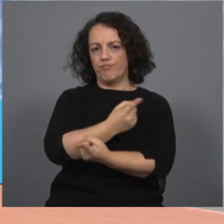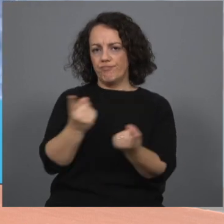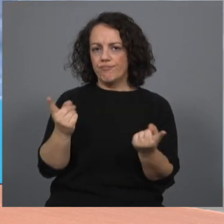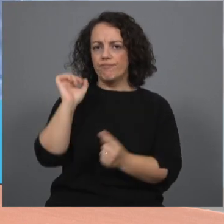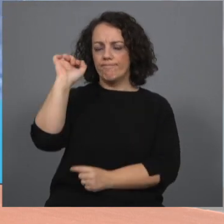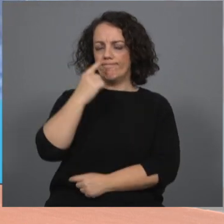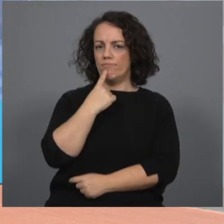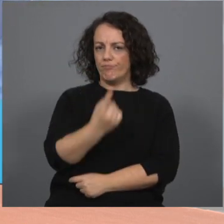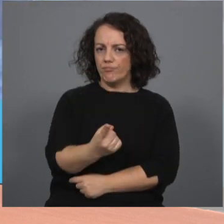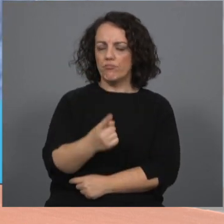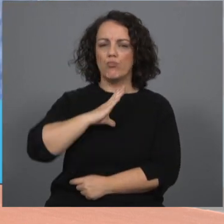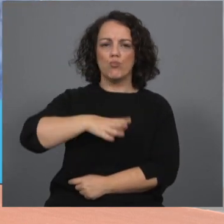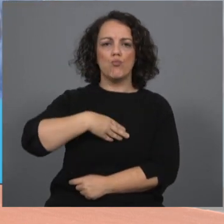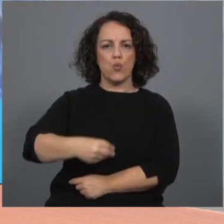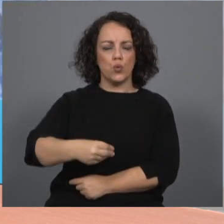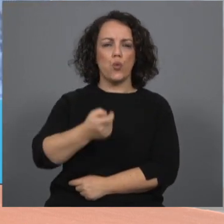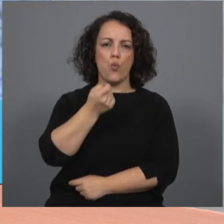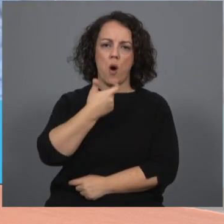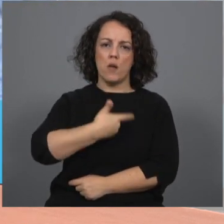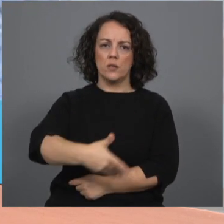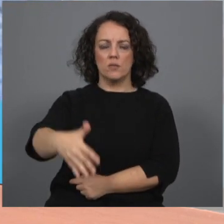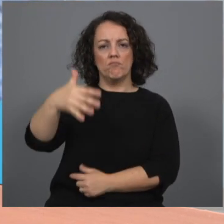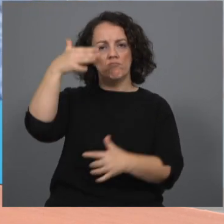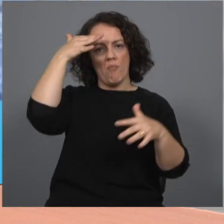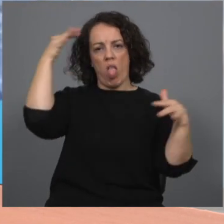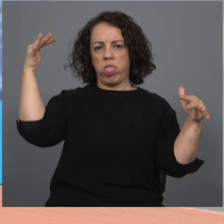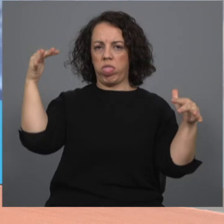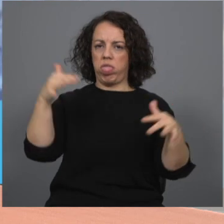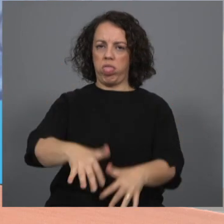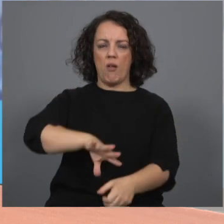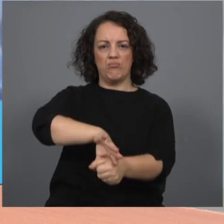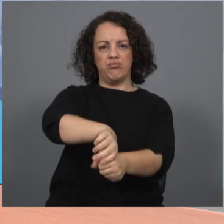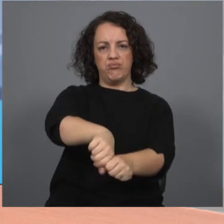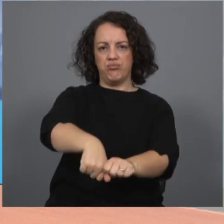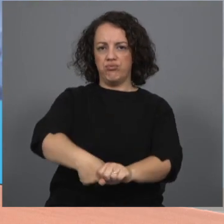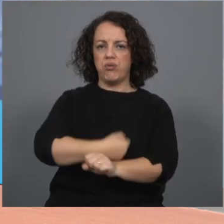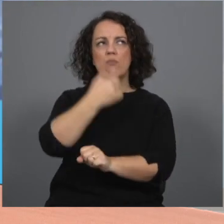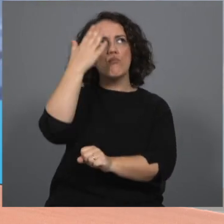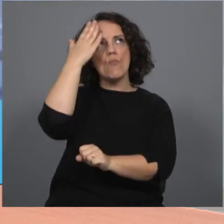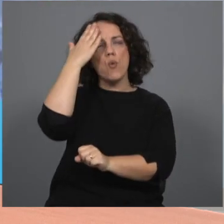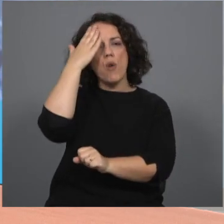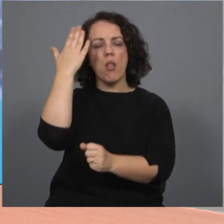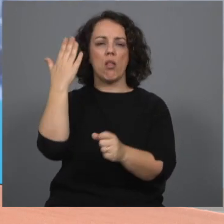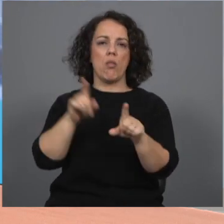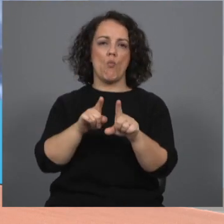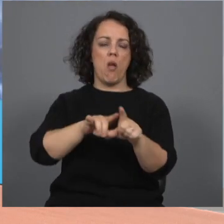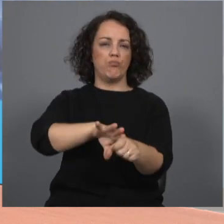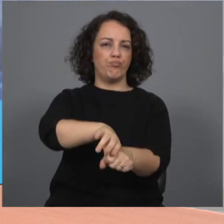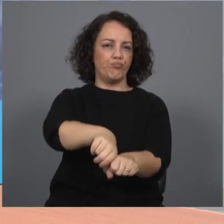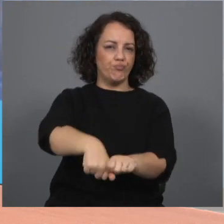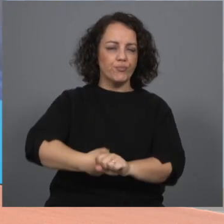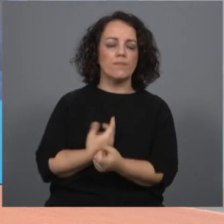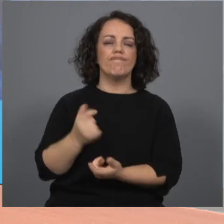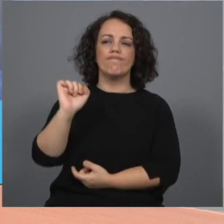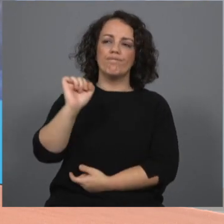fala que o mundo está à beira de um fracasso moral catastrófico. Que consequências ou que